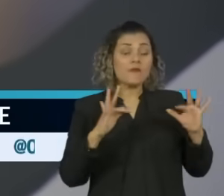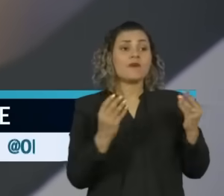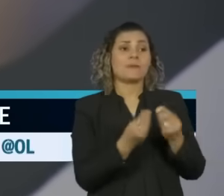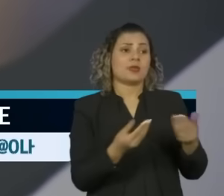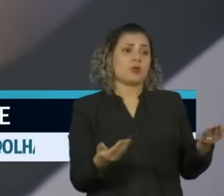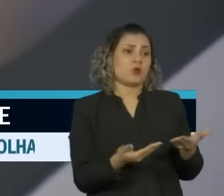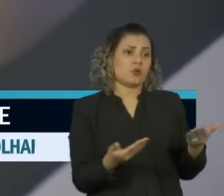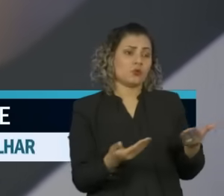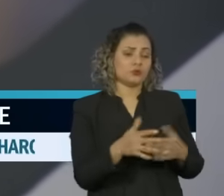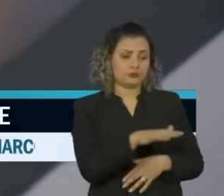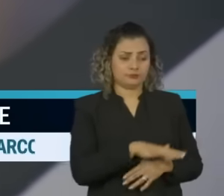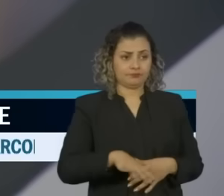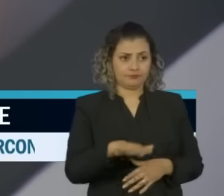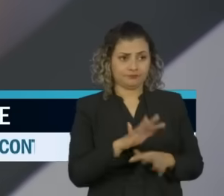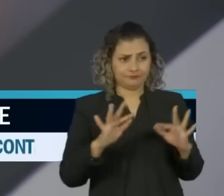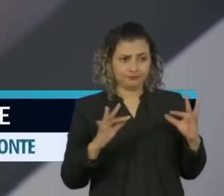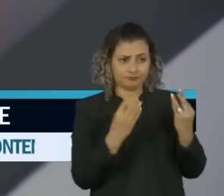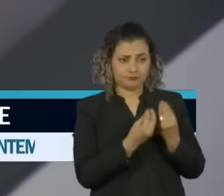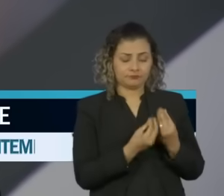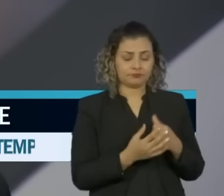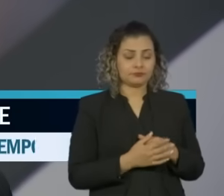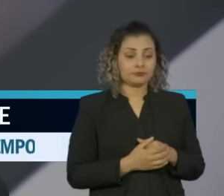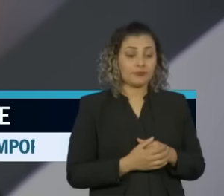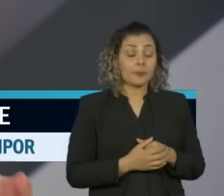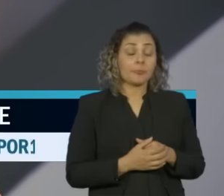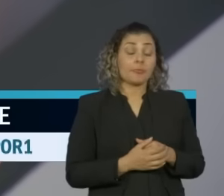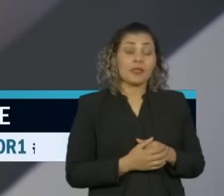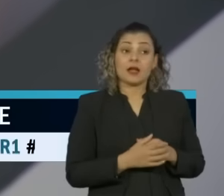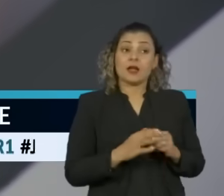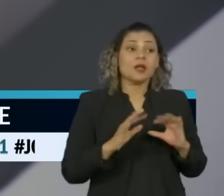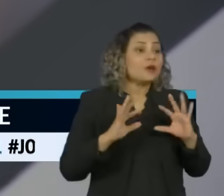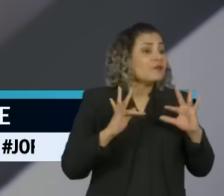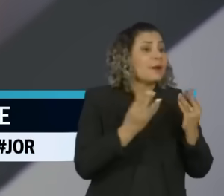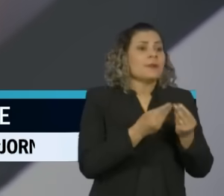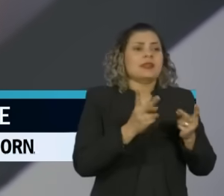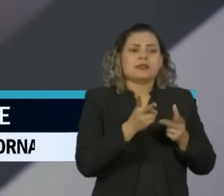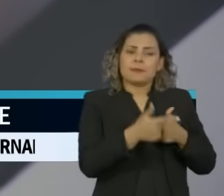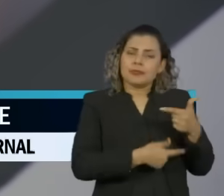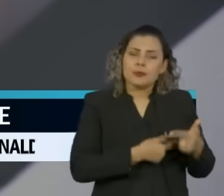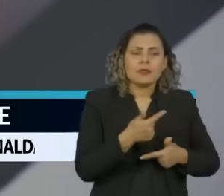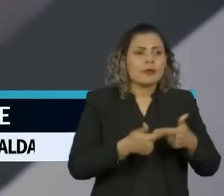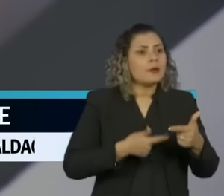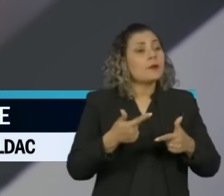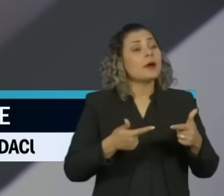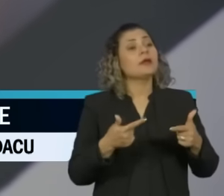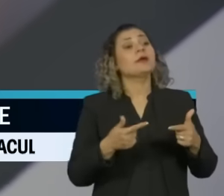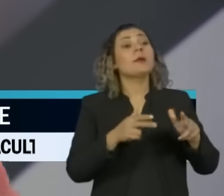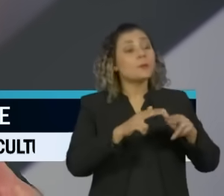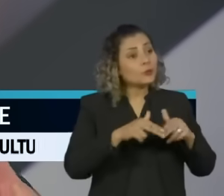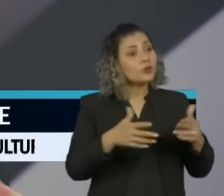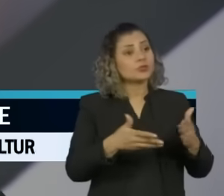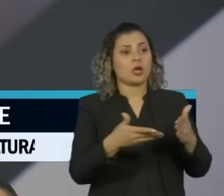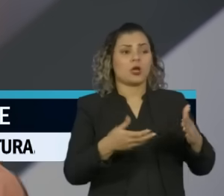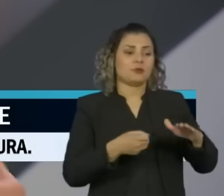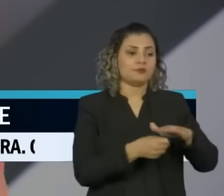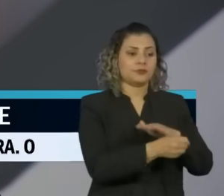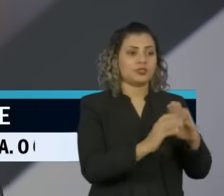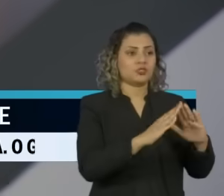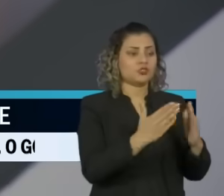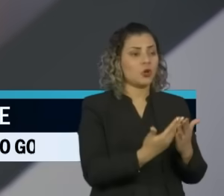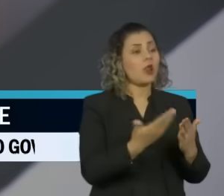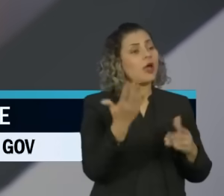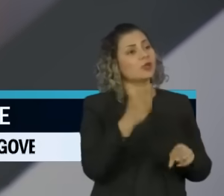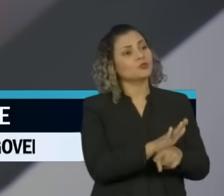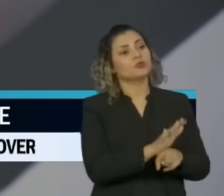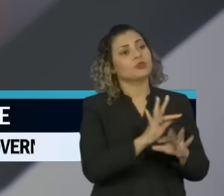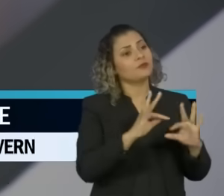hoje, no atual cenário das famílias, onde toda a família trabalha, ela atua até com ela permite que